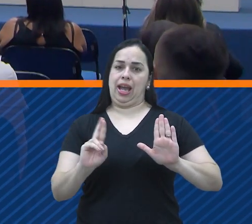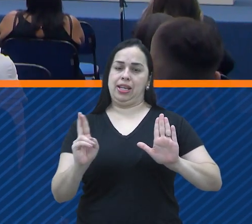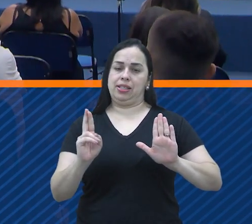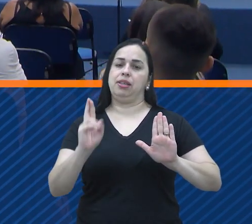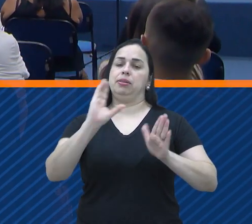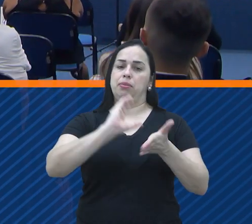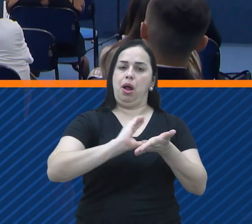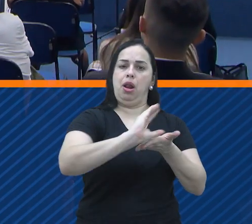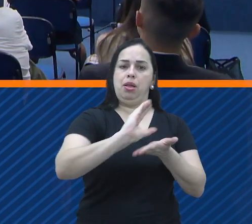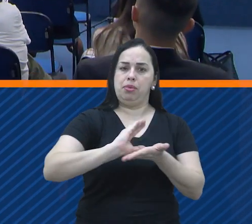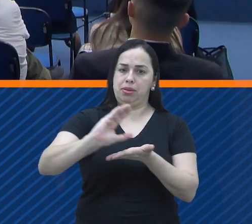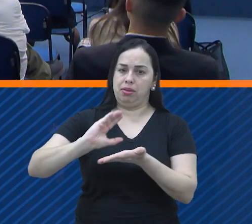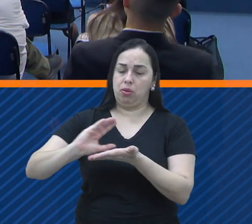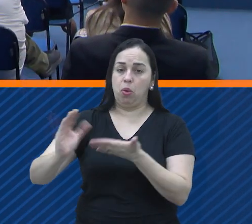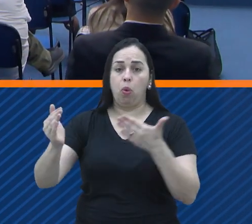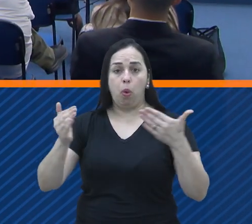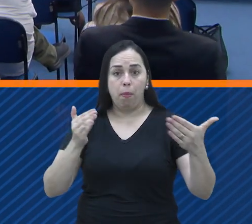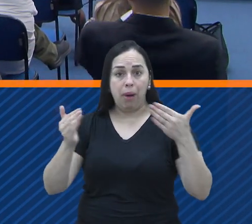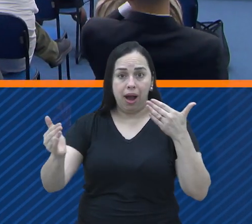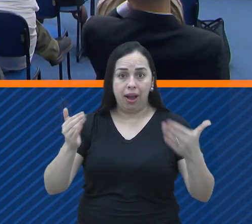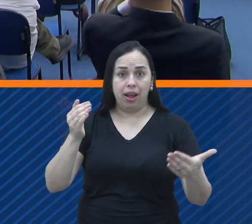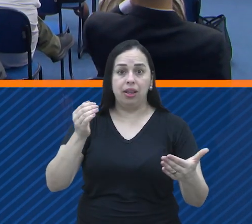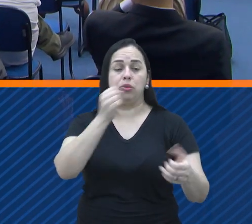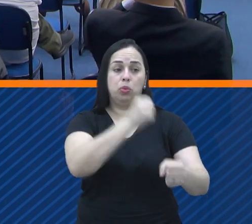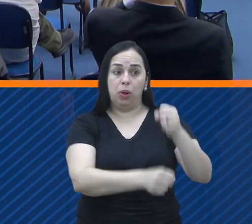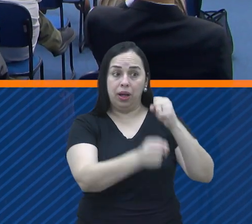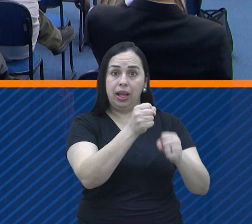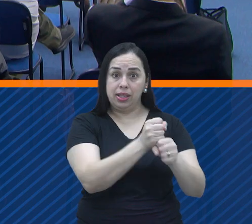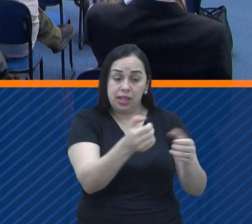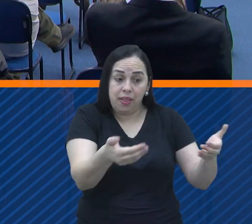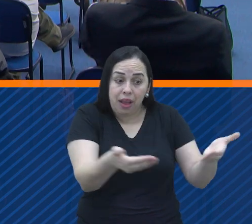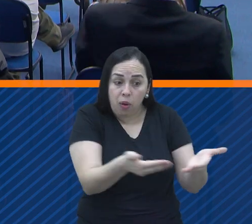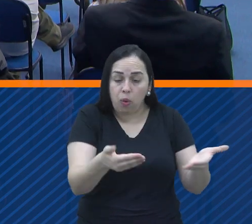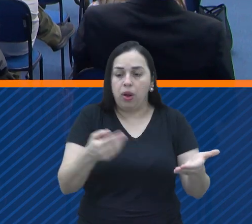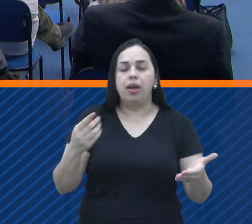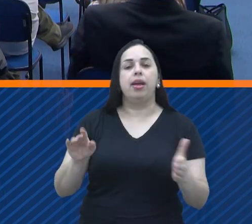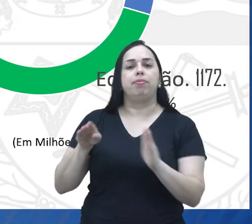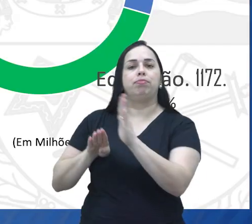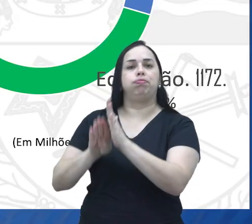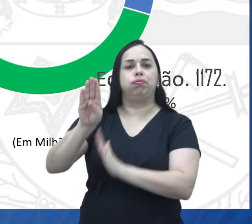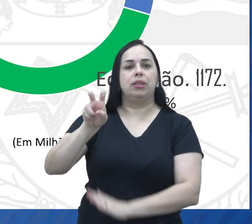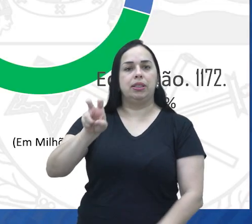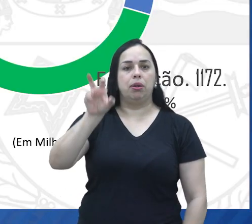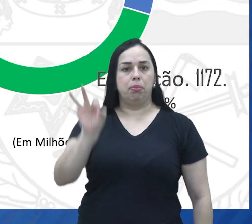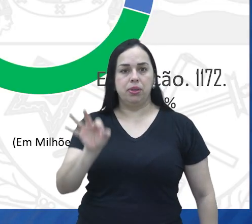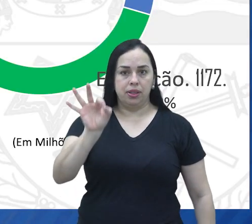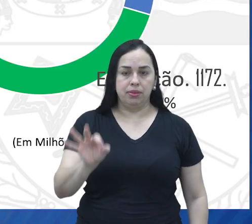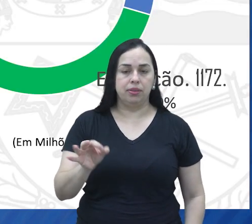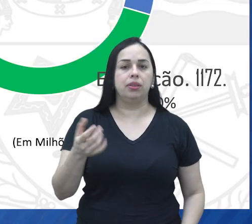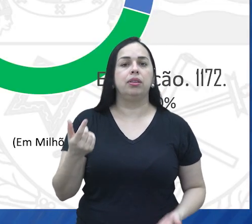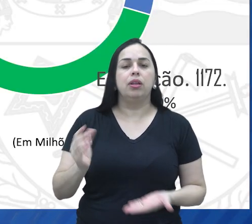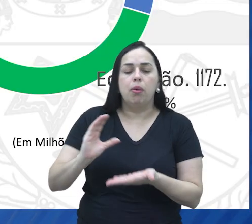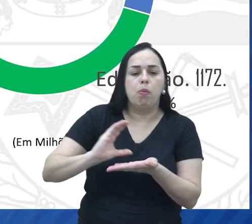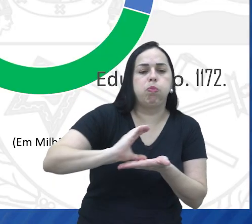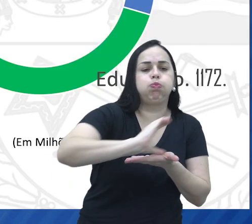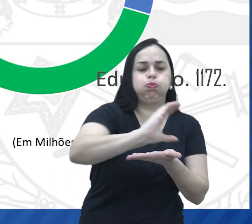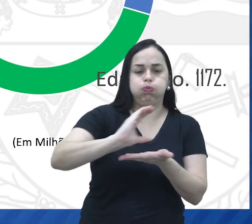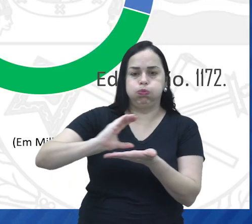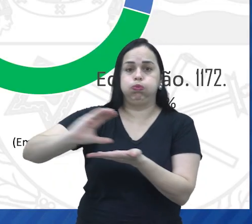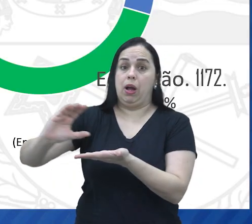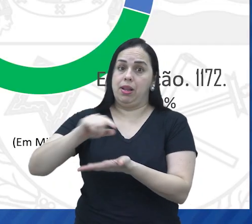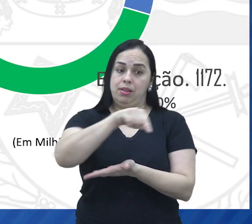4,876 bilhões de reais, 5% maior do que o previsto neste ano. As áreas que irão receber os